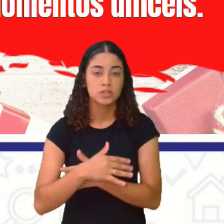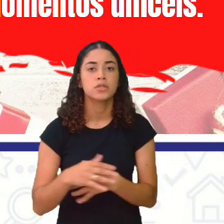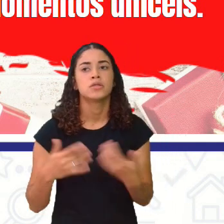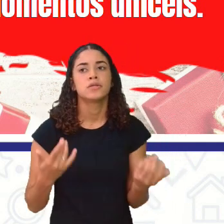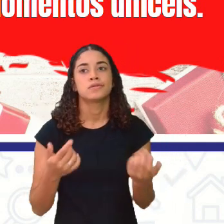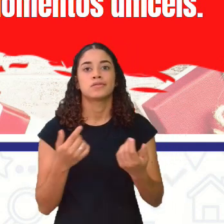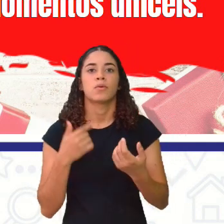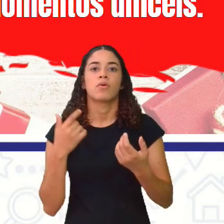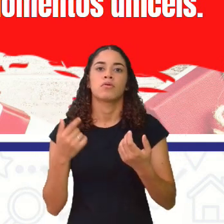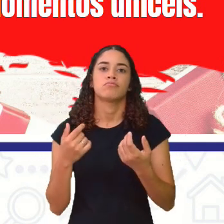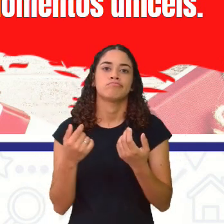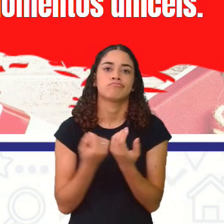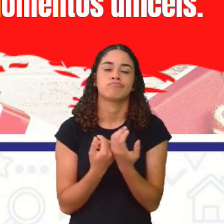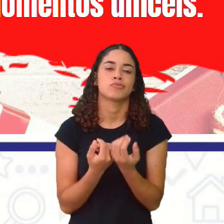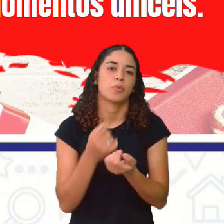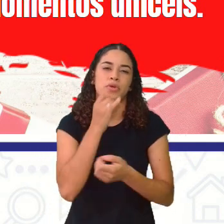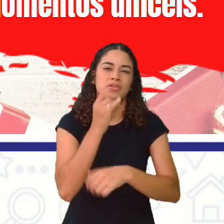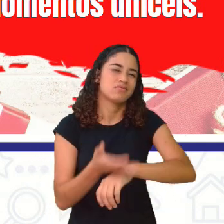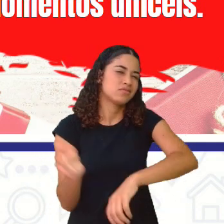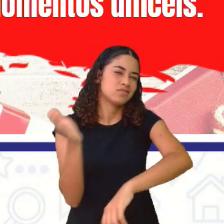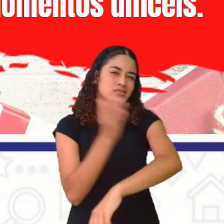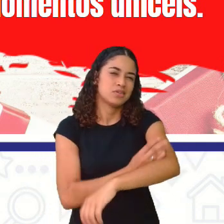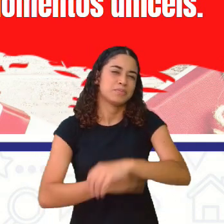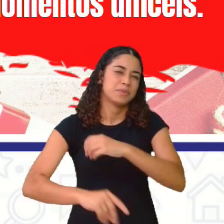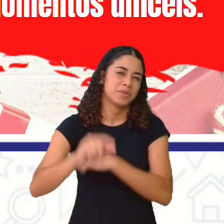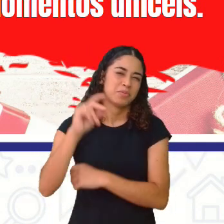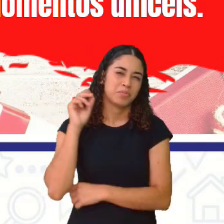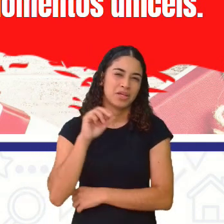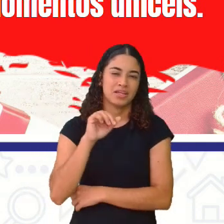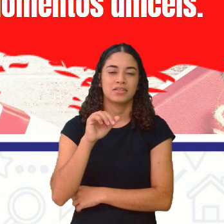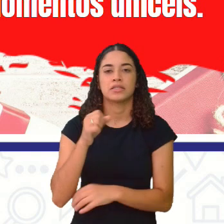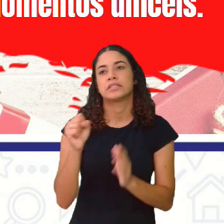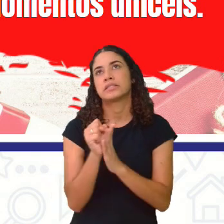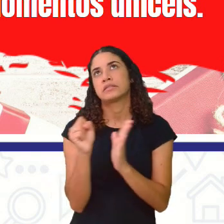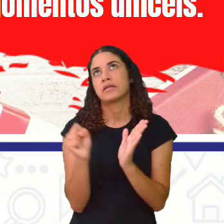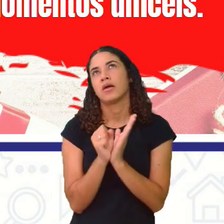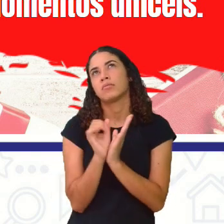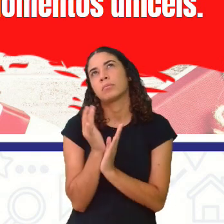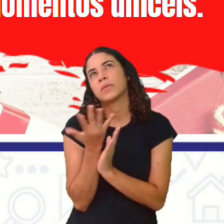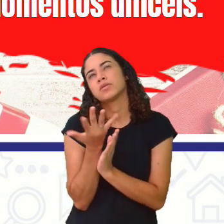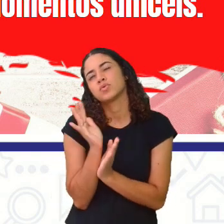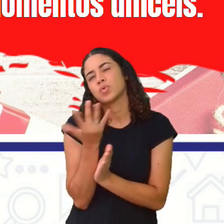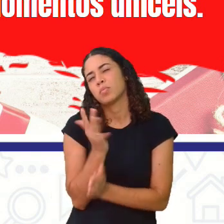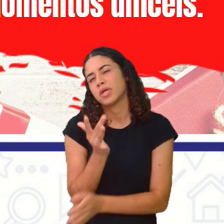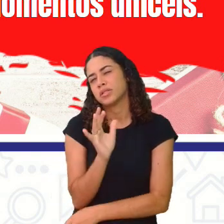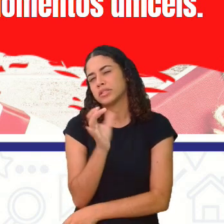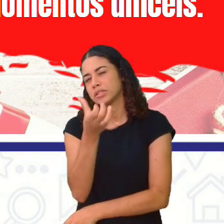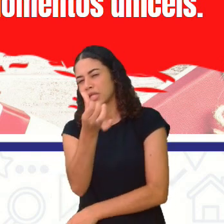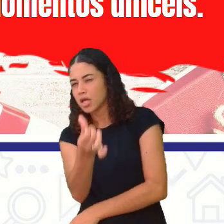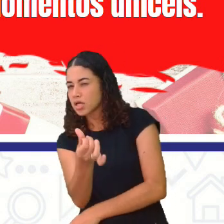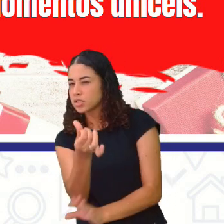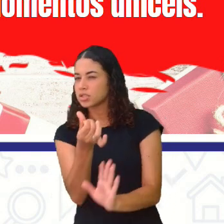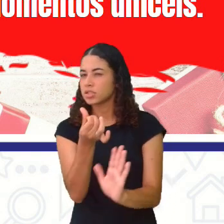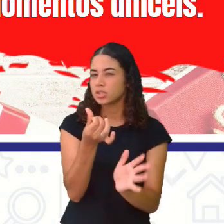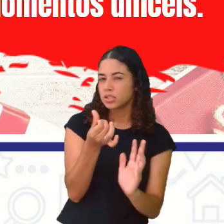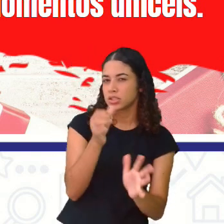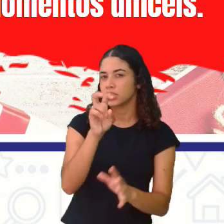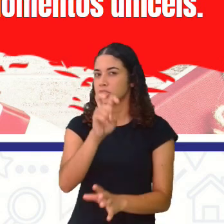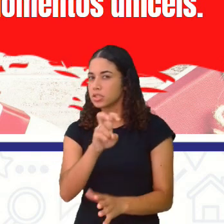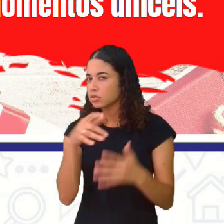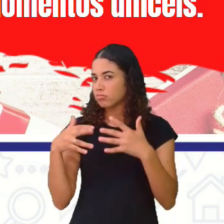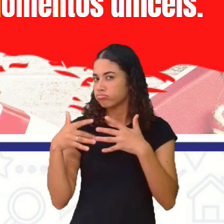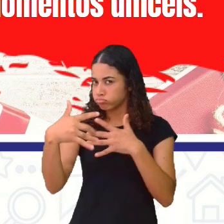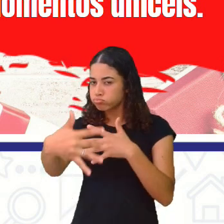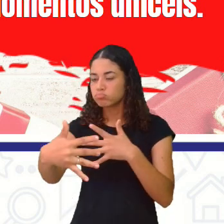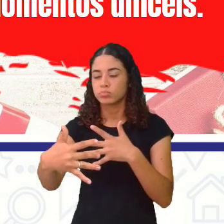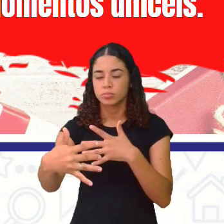Idade Média, lá depois do século, lá por volta do século VI, século V em diante,